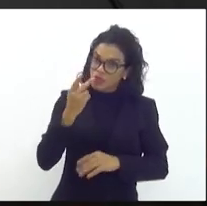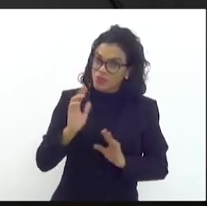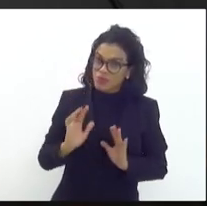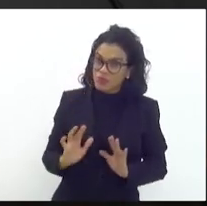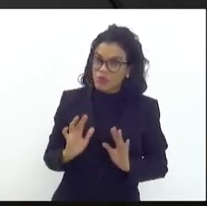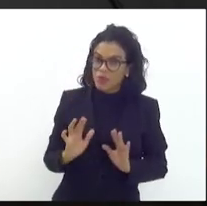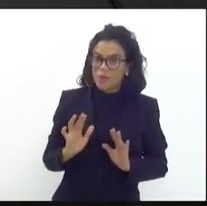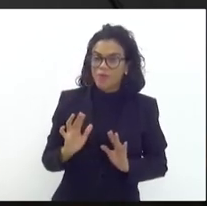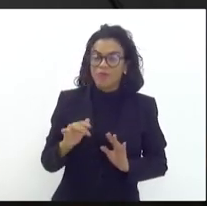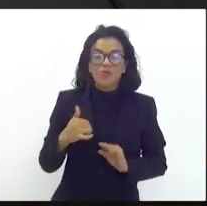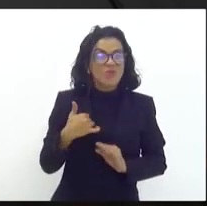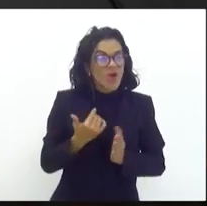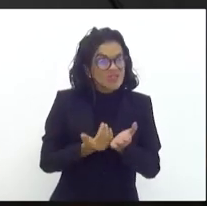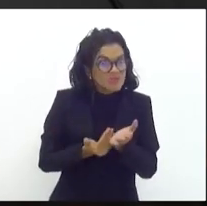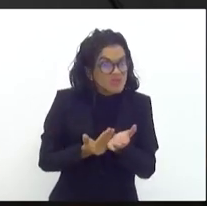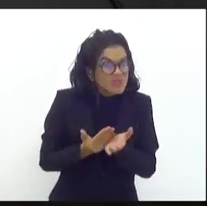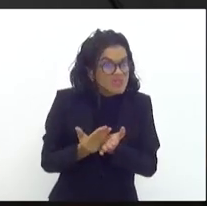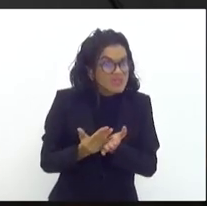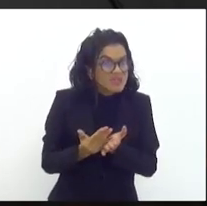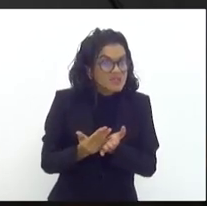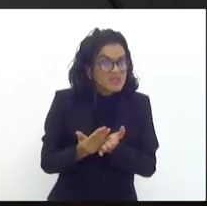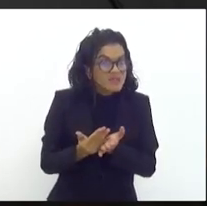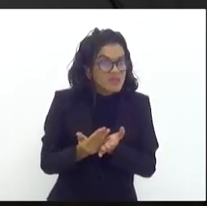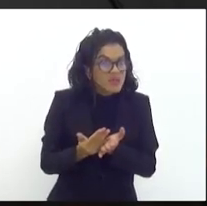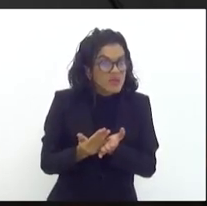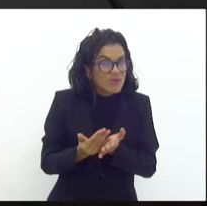nós estamos no início